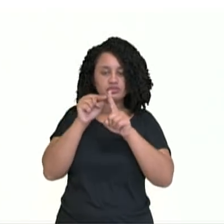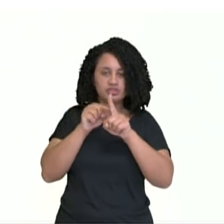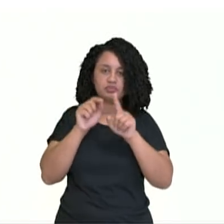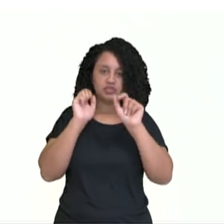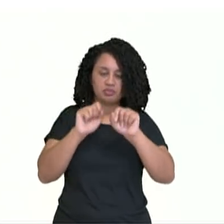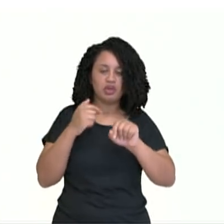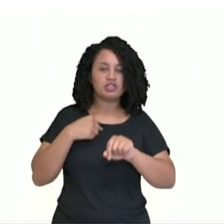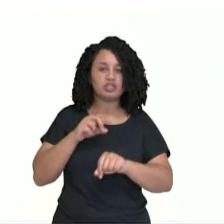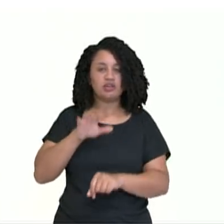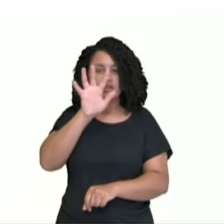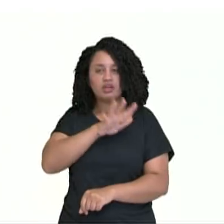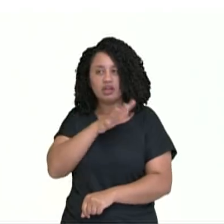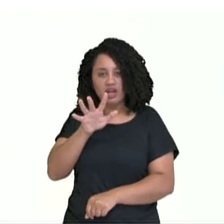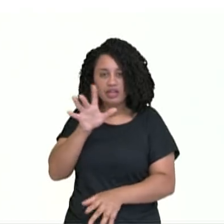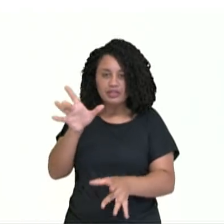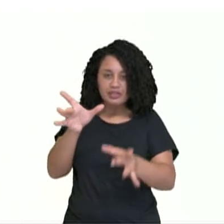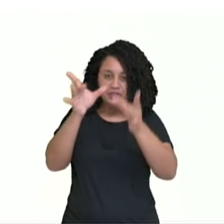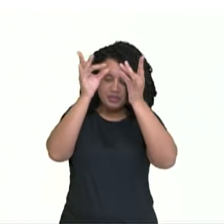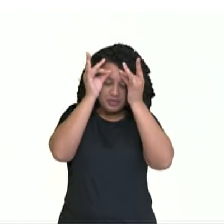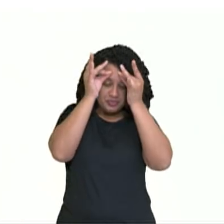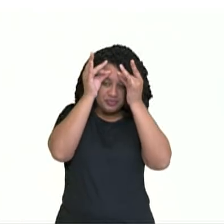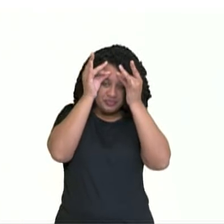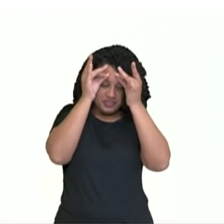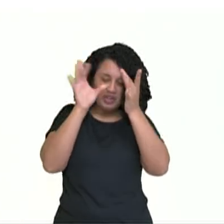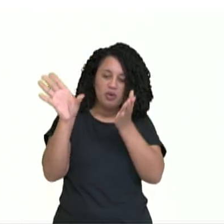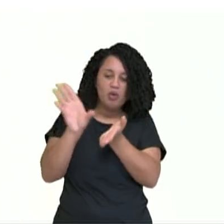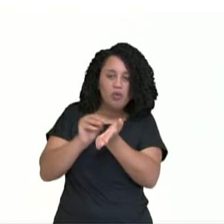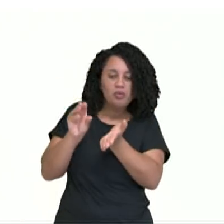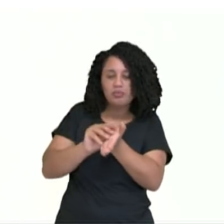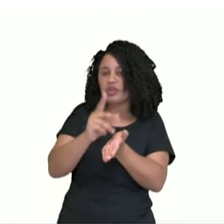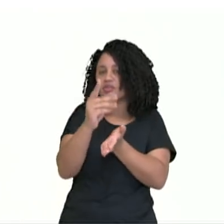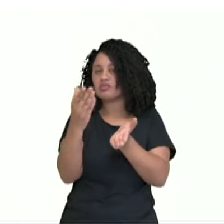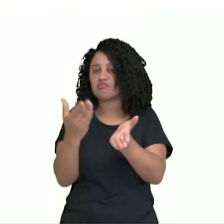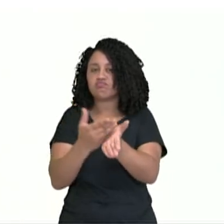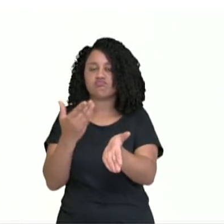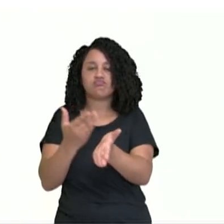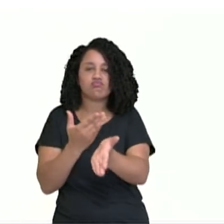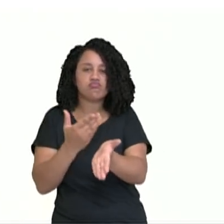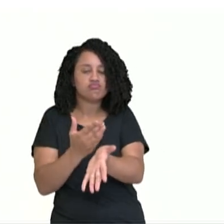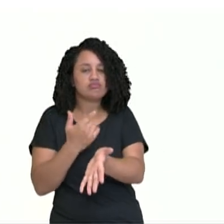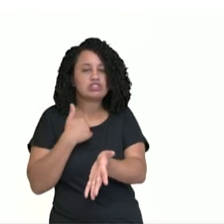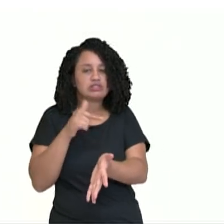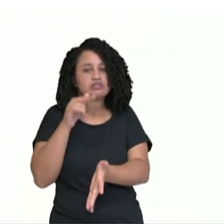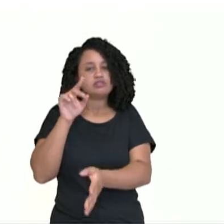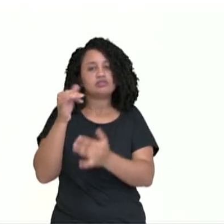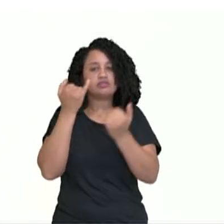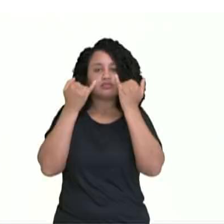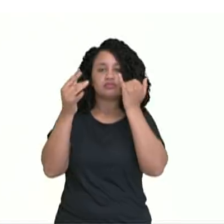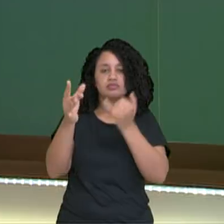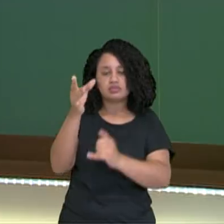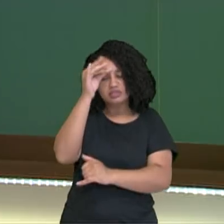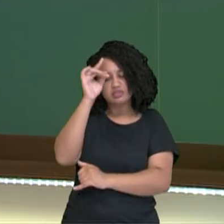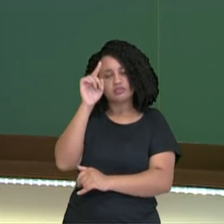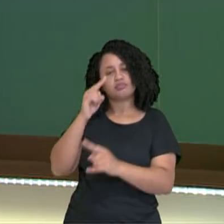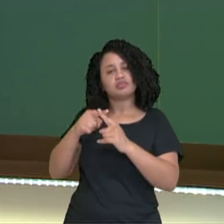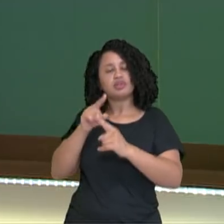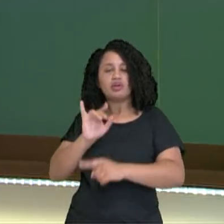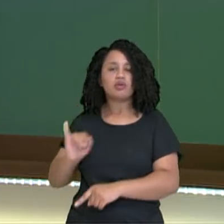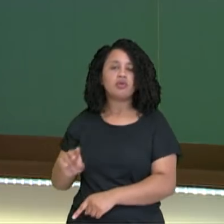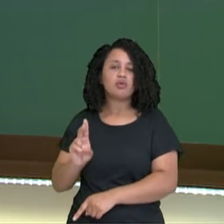esse quadro para a vida. Escreva esse quadro no seu caderno. Guarde, porque você usa